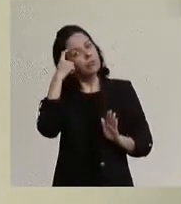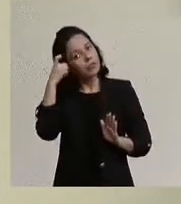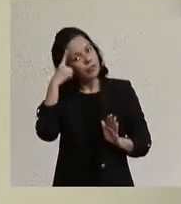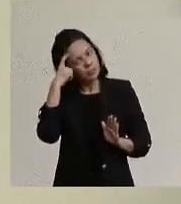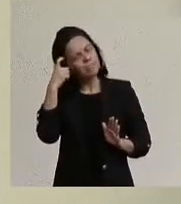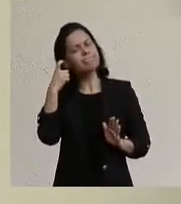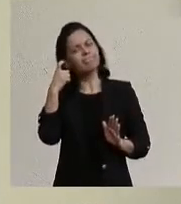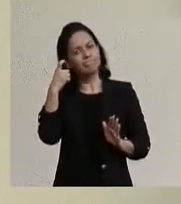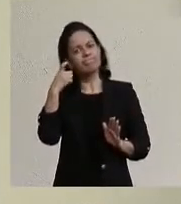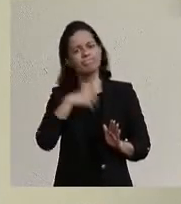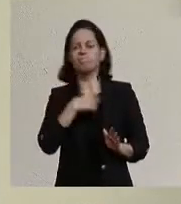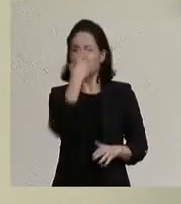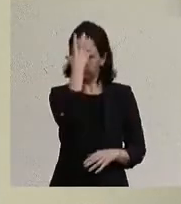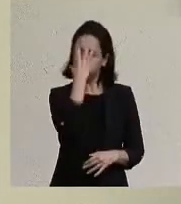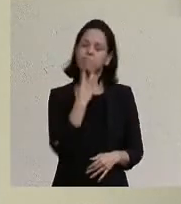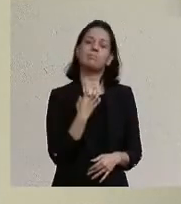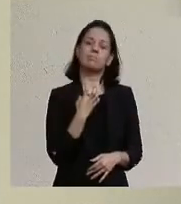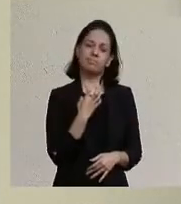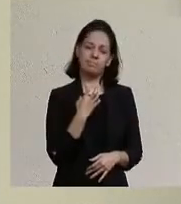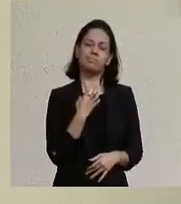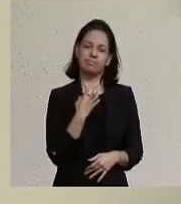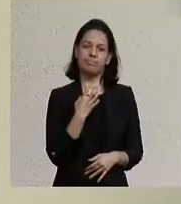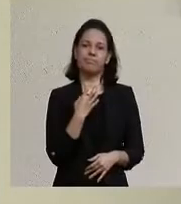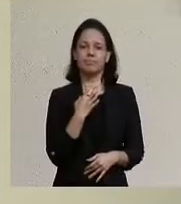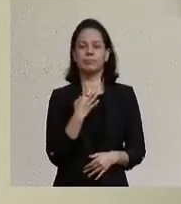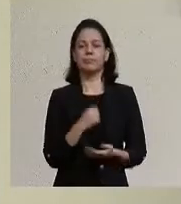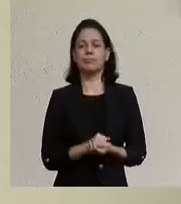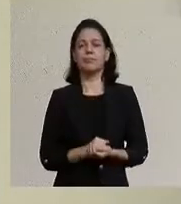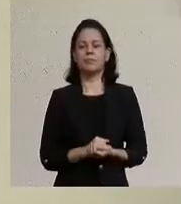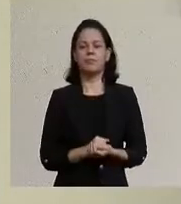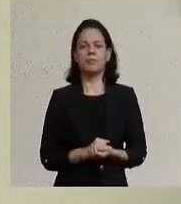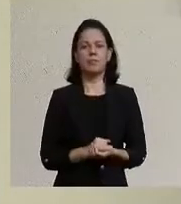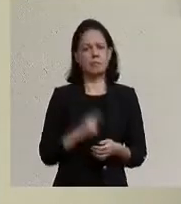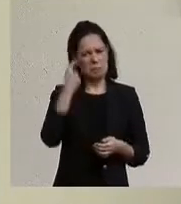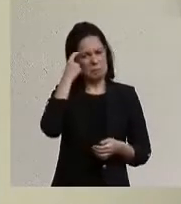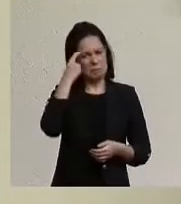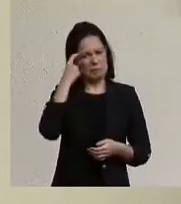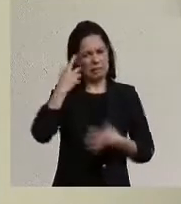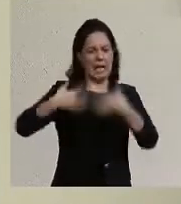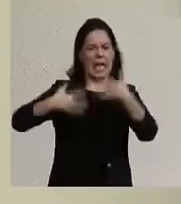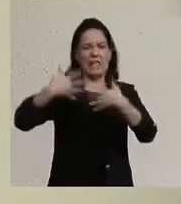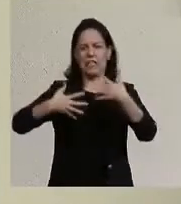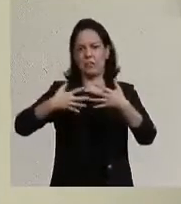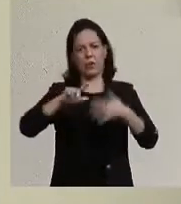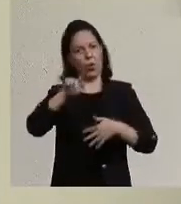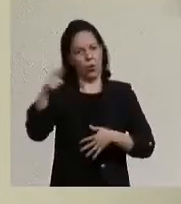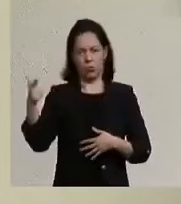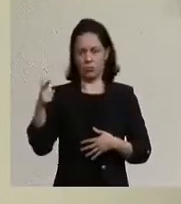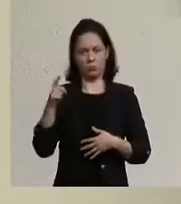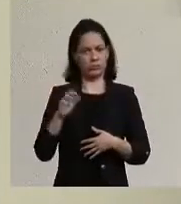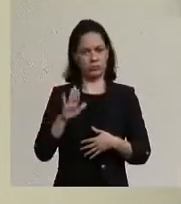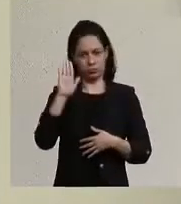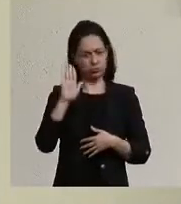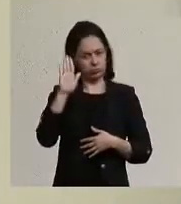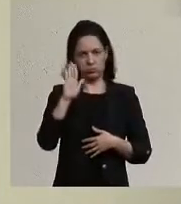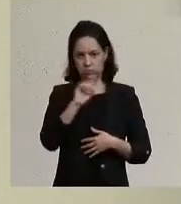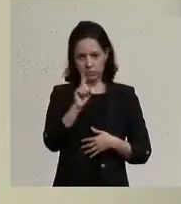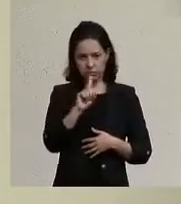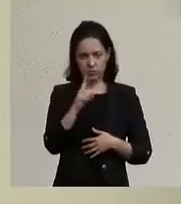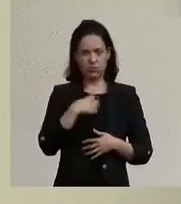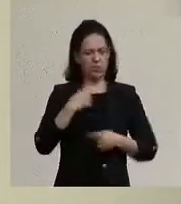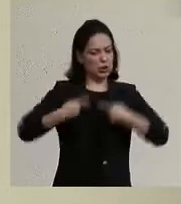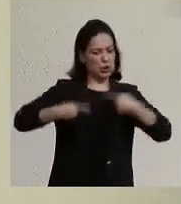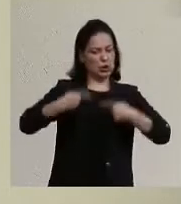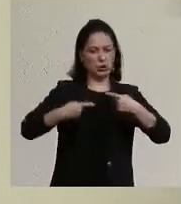uma campanha séria uma campanha que não foi iniciada para atrapalhar campanha de ninguém uma campanha sem